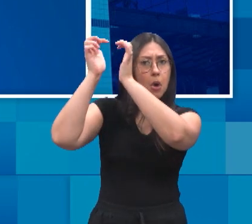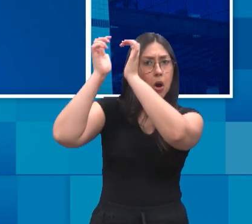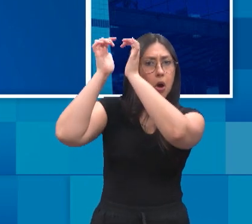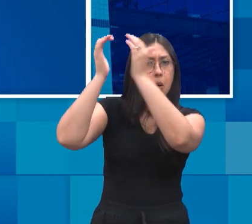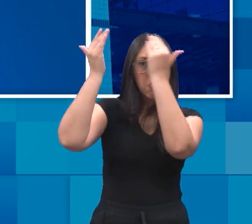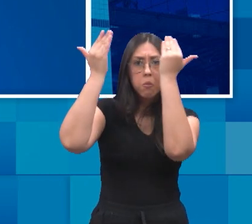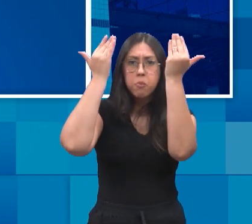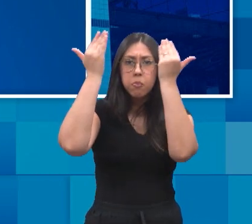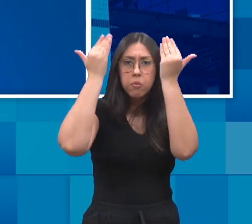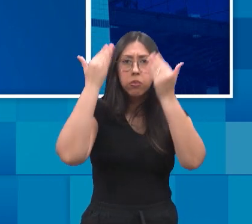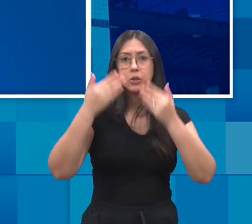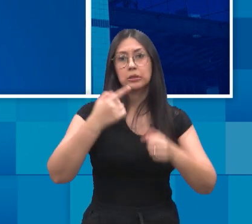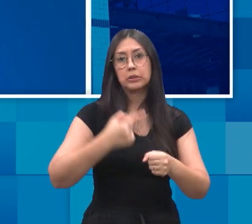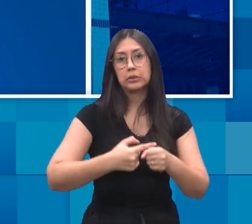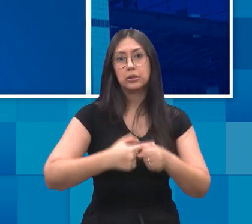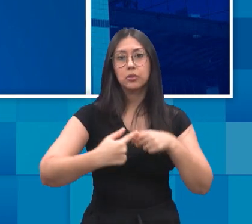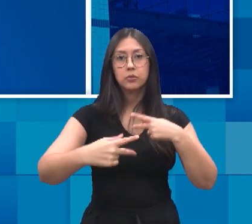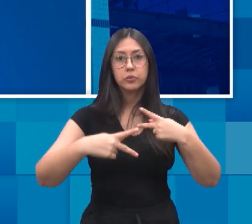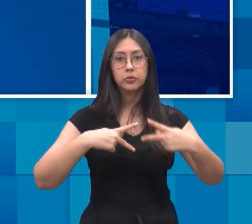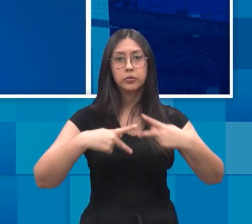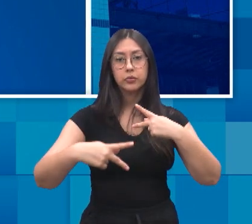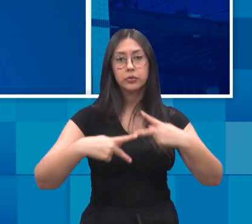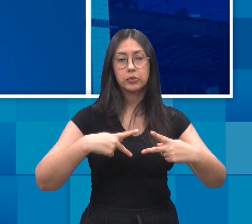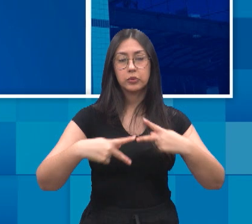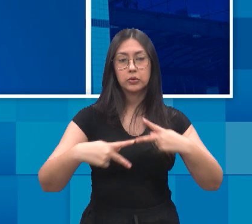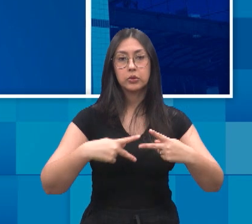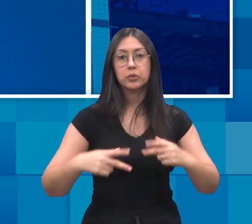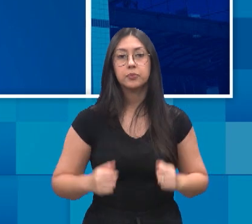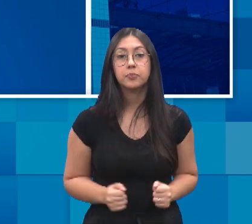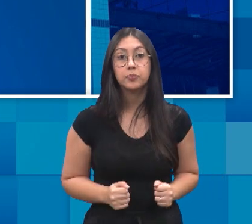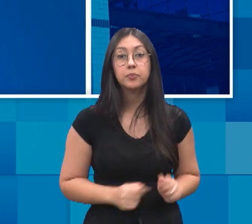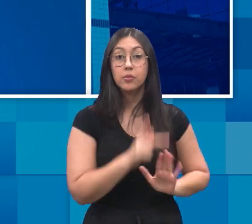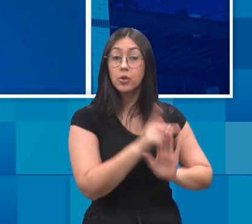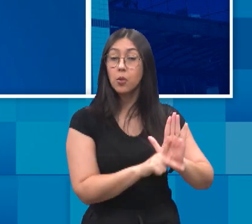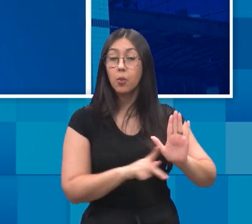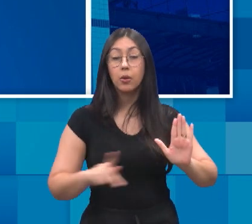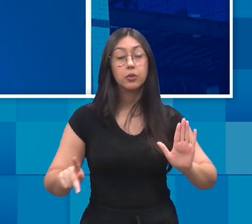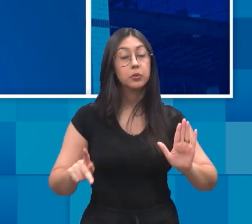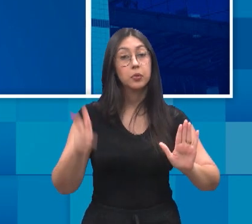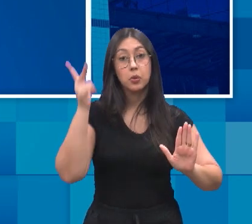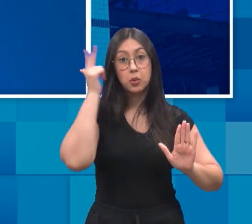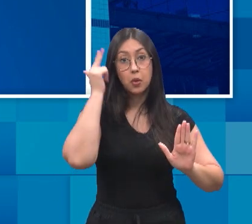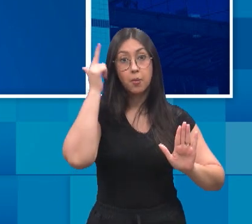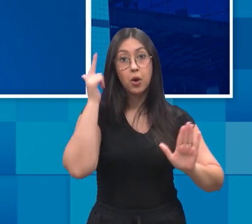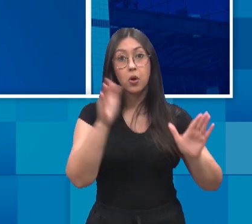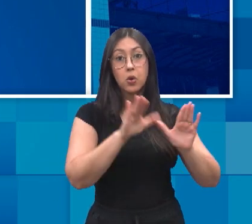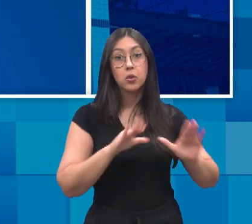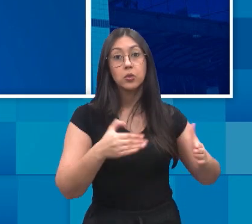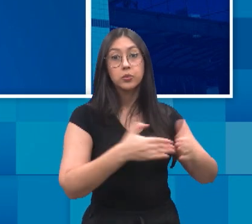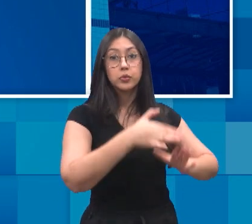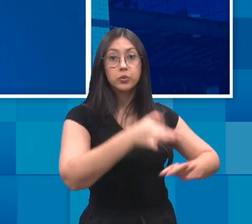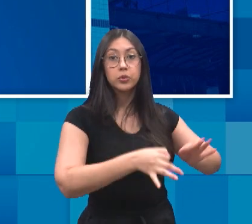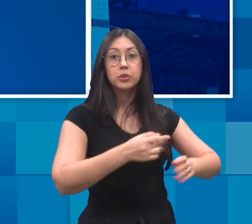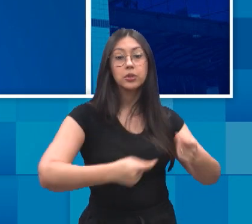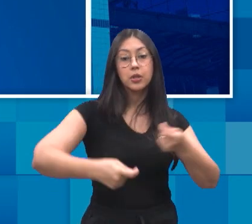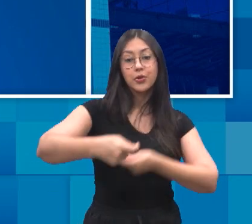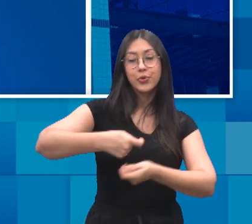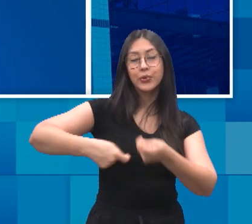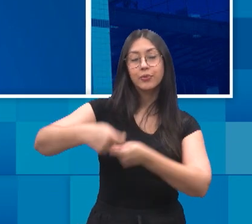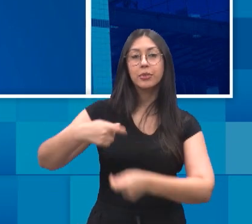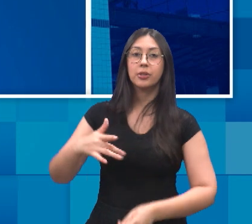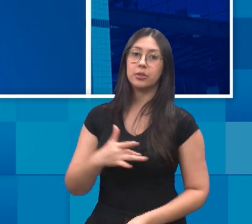no município de São José dos Campos e da outras providências. Rito ordinário, Comissões Justiça, Economia e